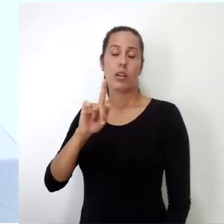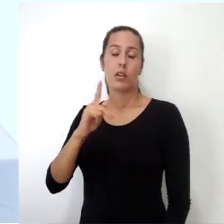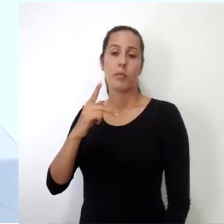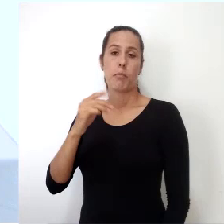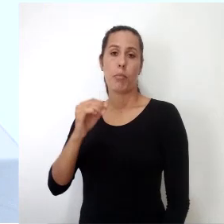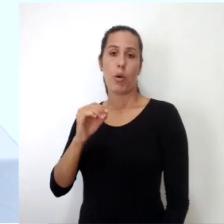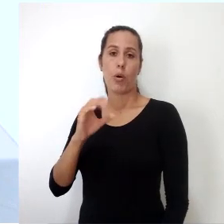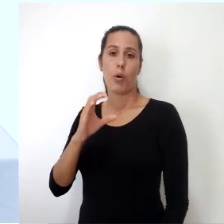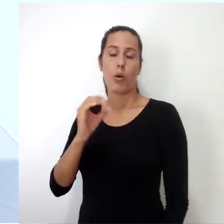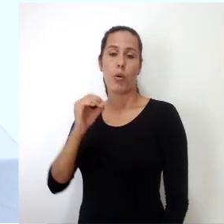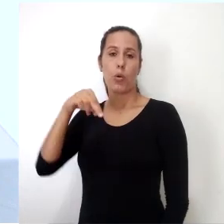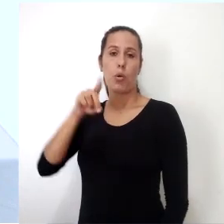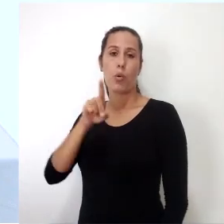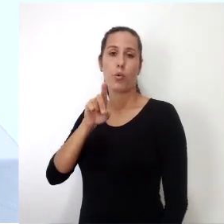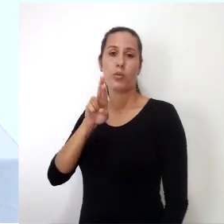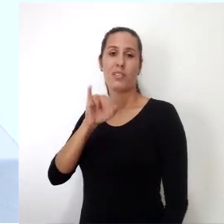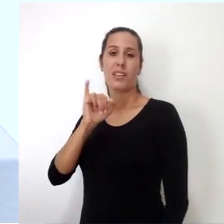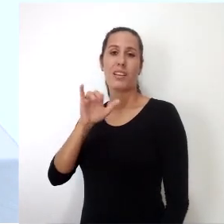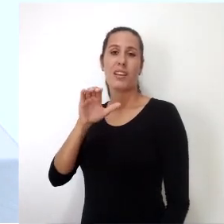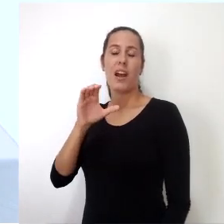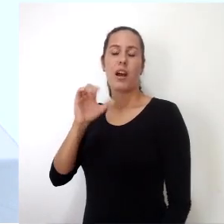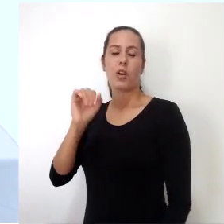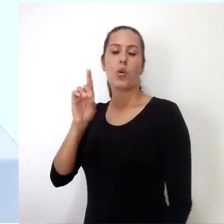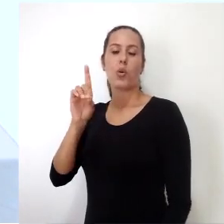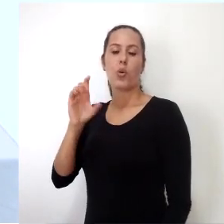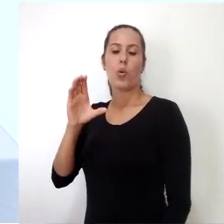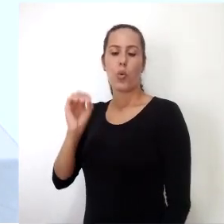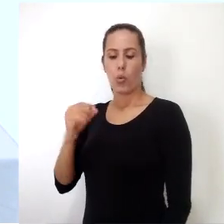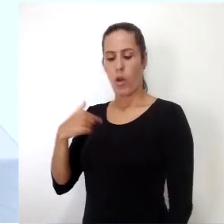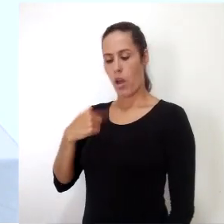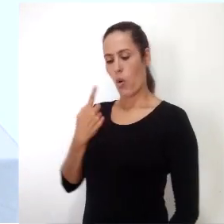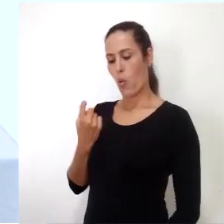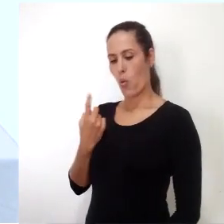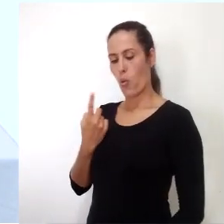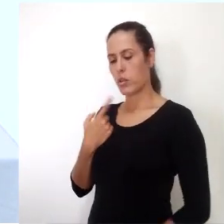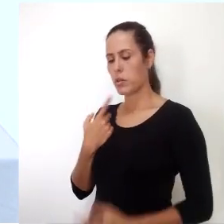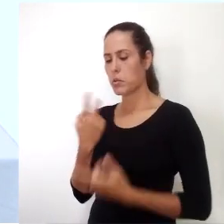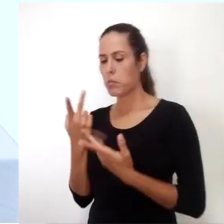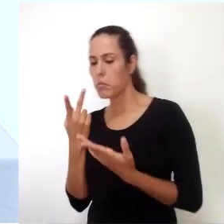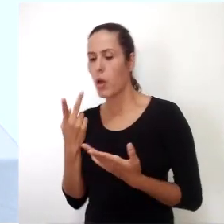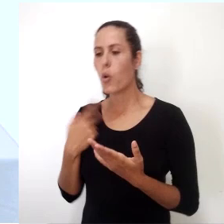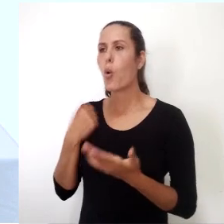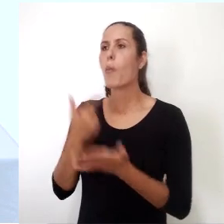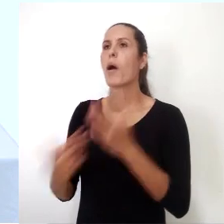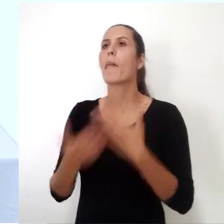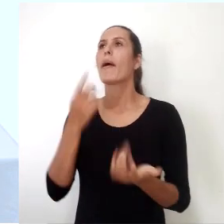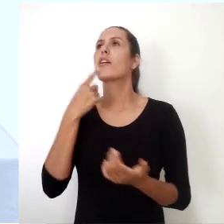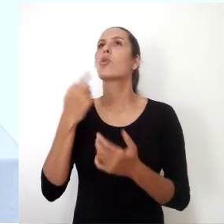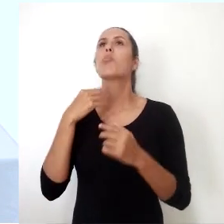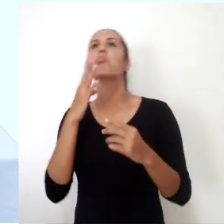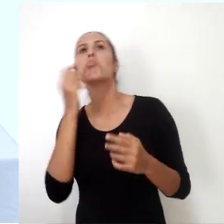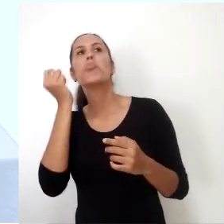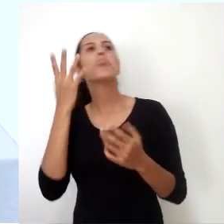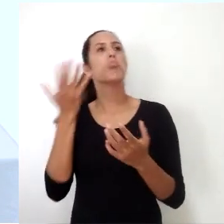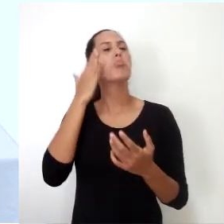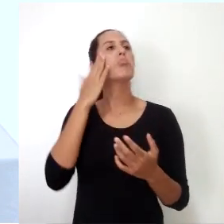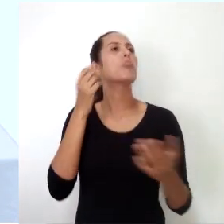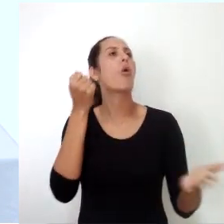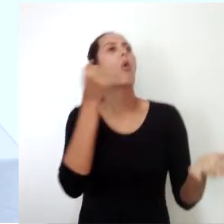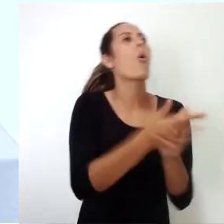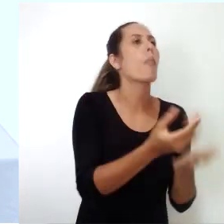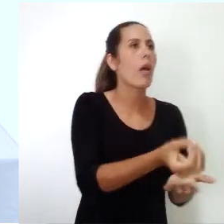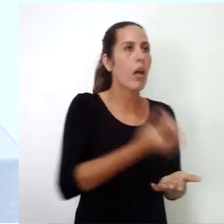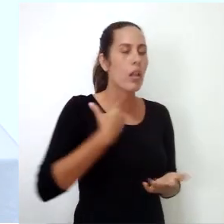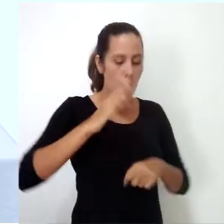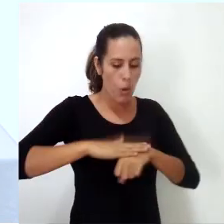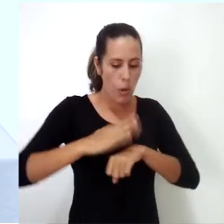não é legal. É bom você tomar o medicamento correto, porque é uma droga, e ela tem que ser passada